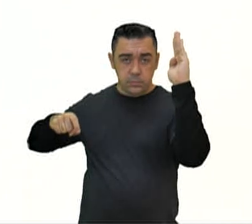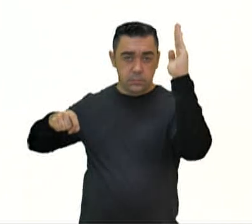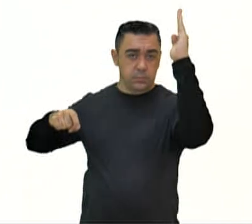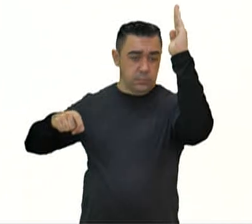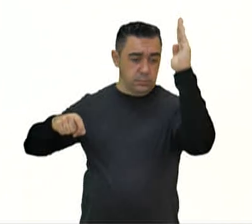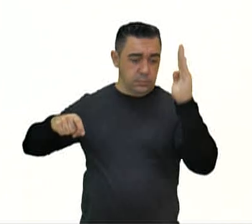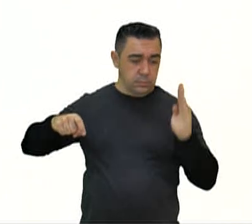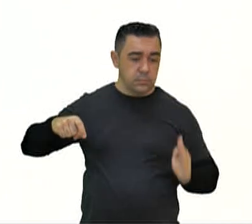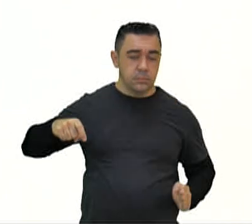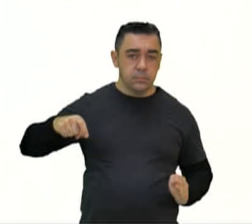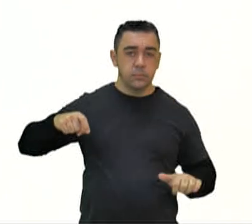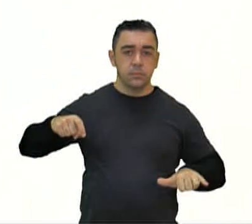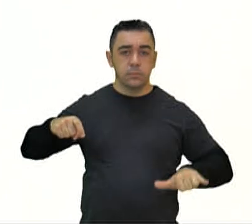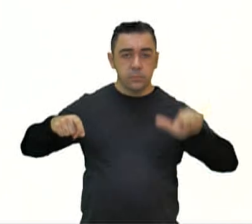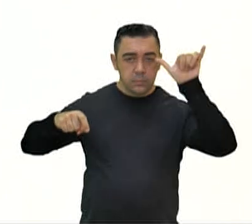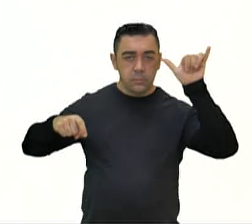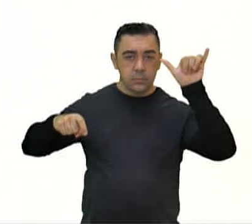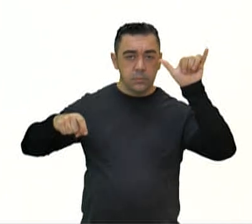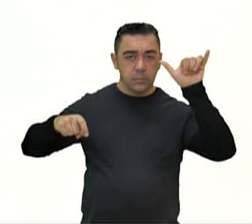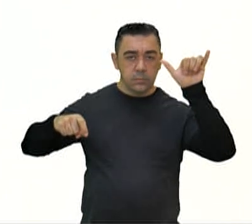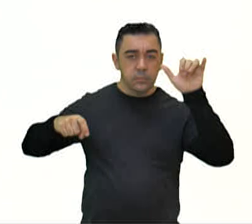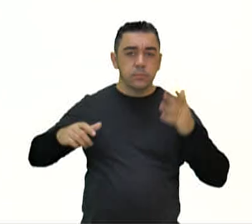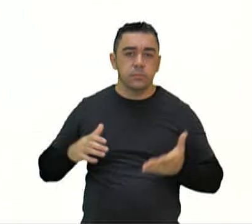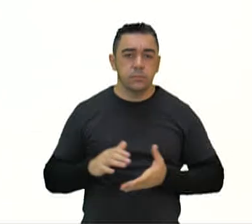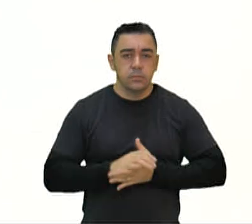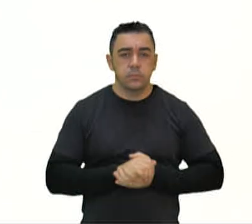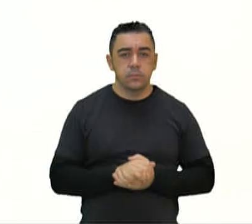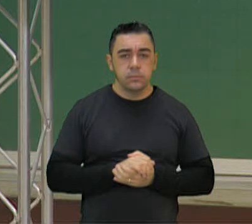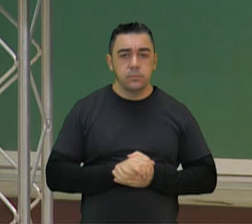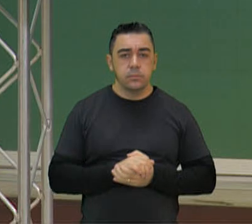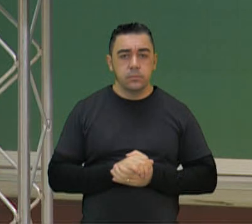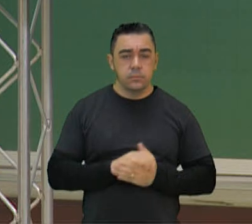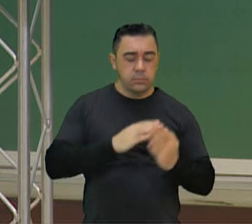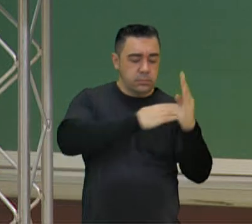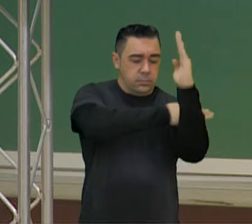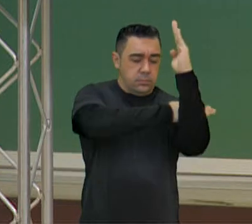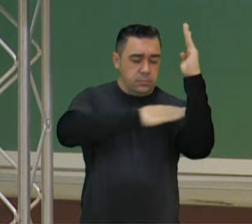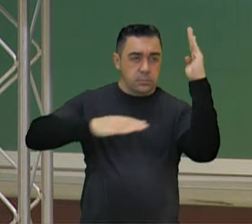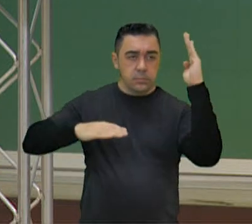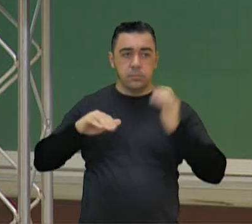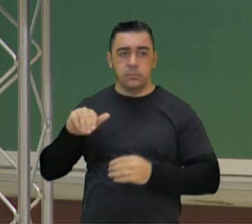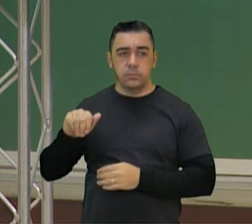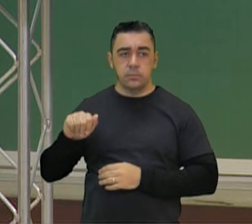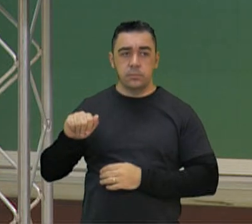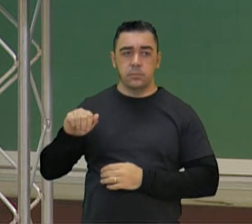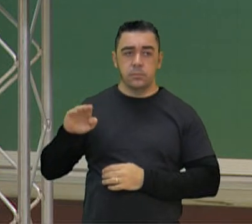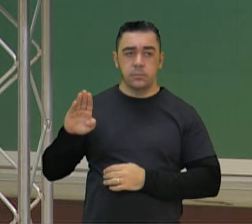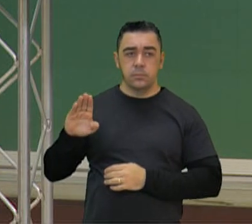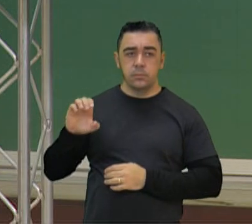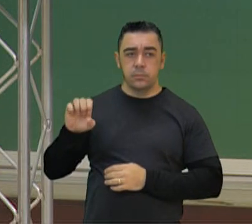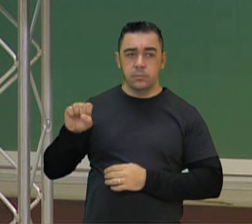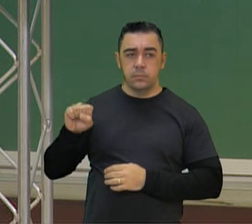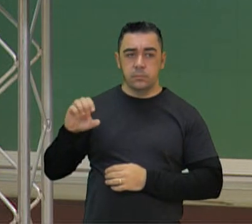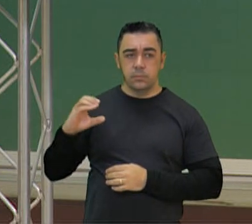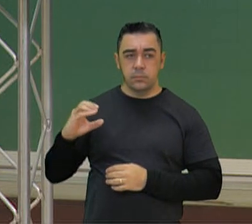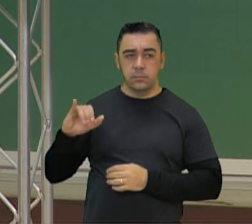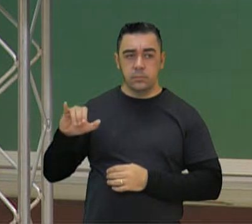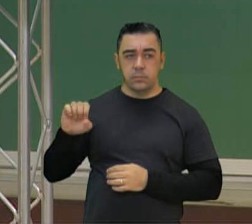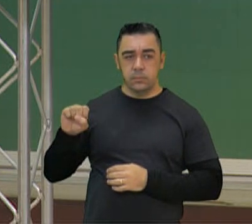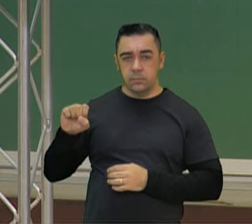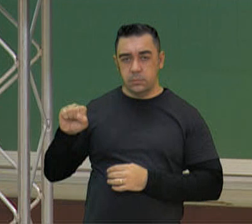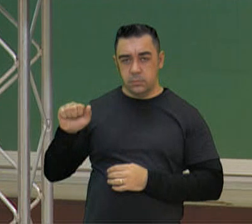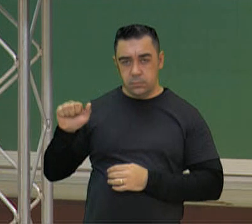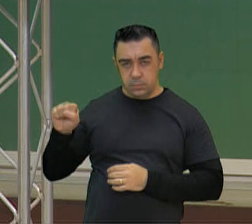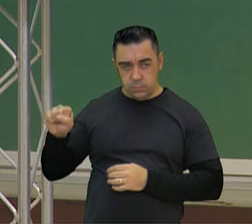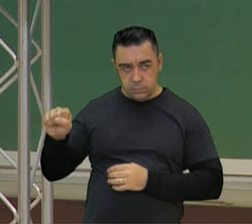das abscissas, que é representado pela letra X, e o eixo das ordenadas, que